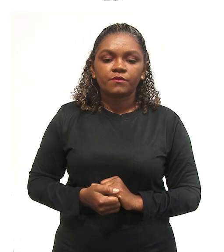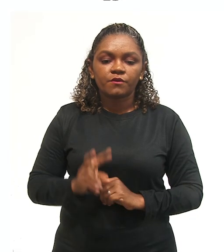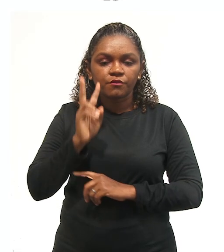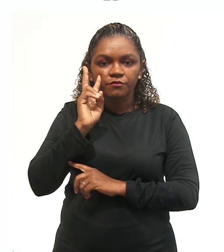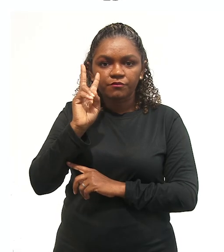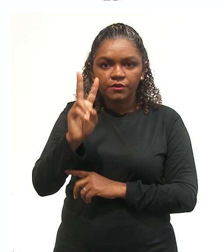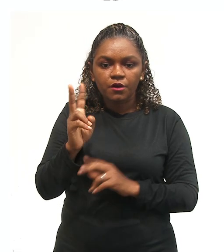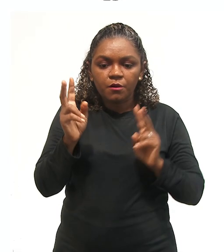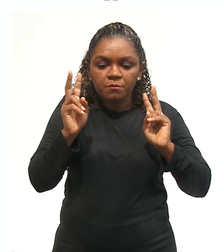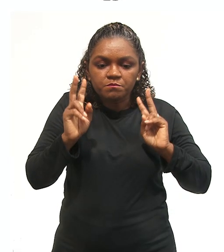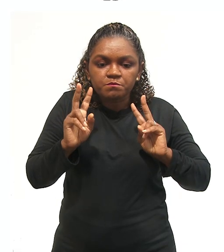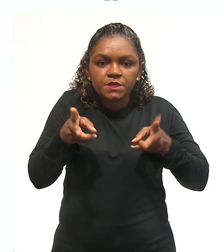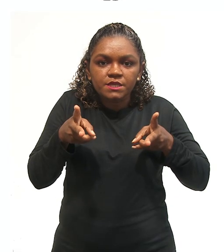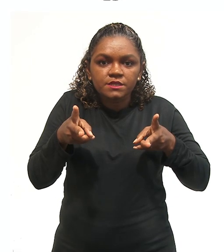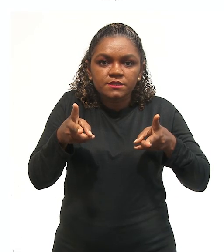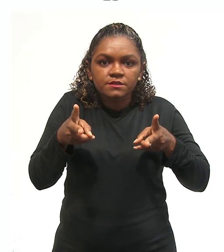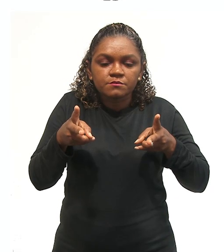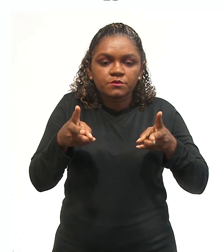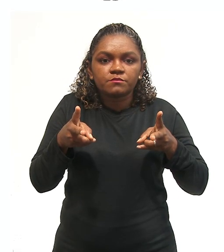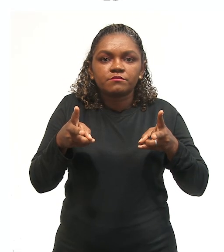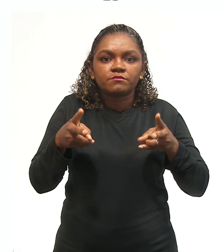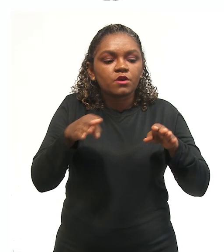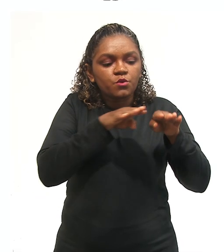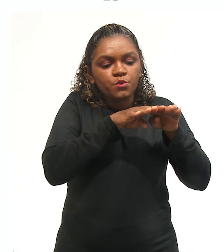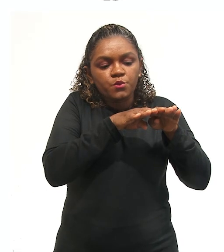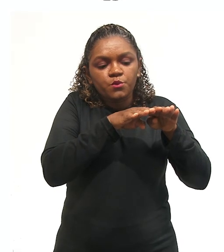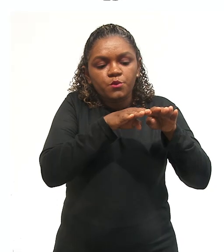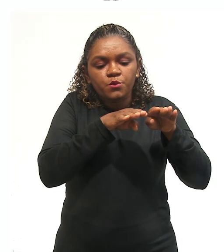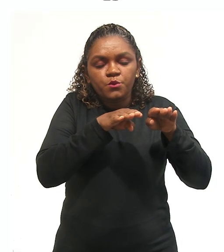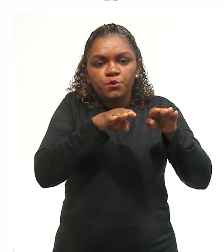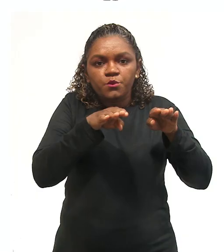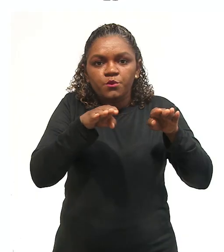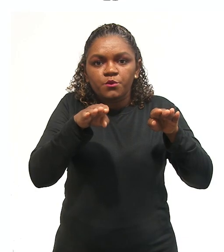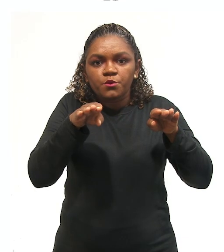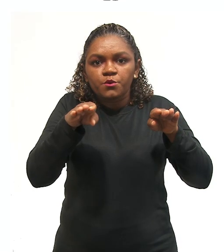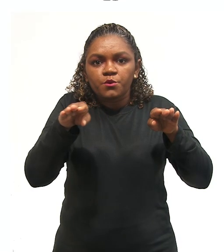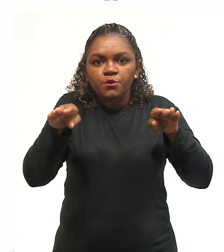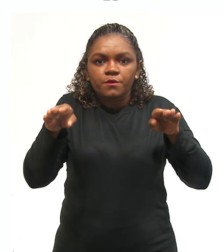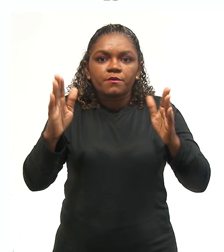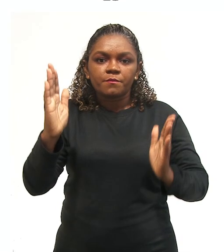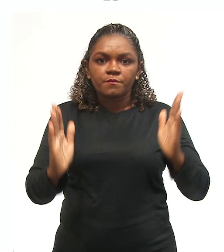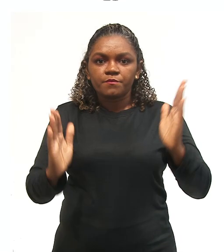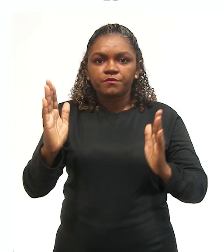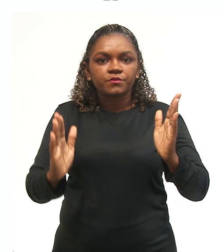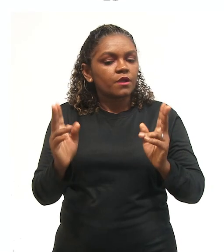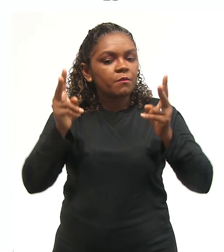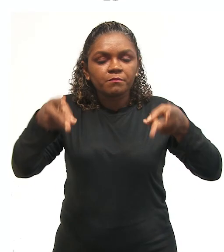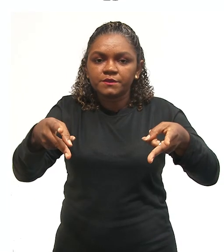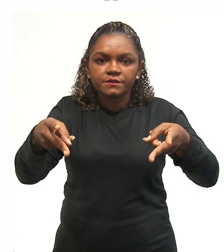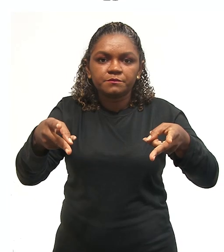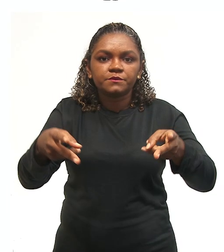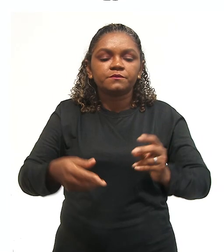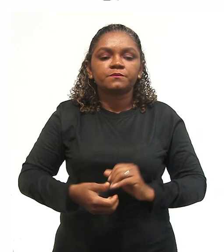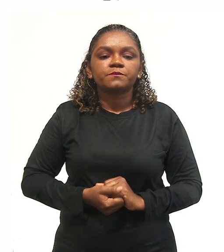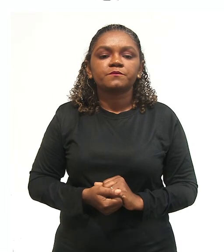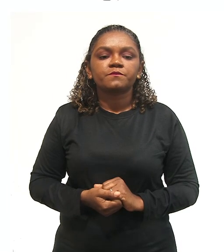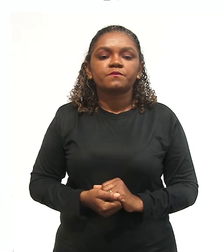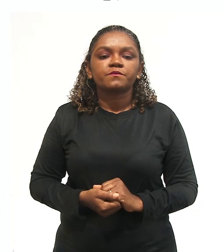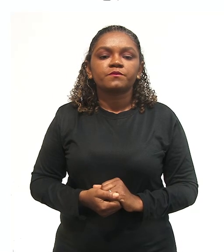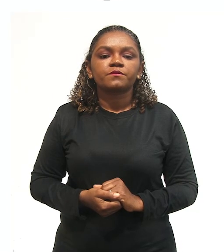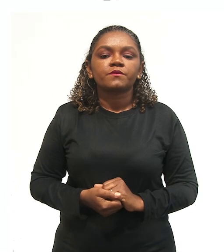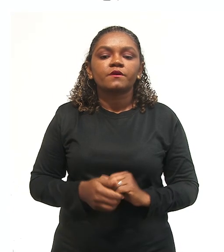ambas resultam no mesmo montante ao final de um ano, tá? E ainda falando sobre